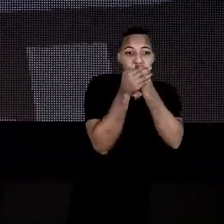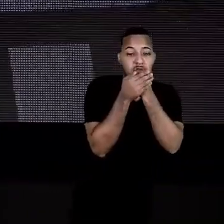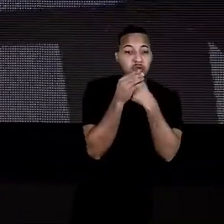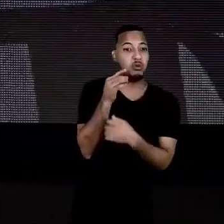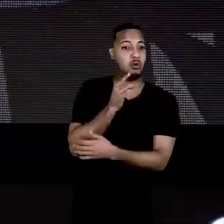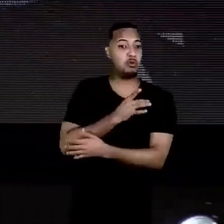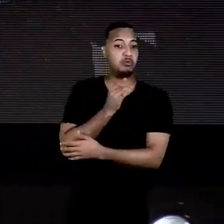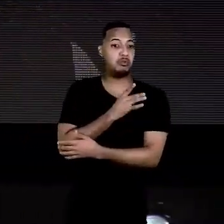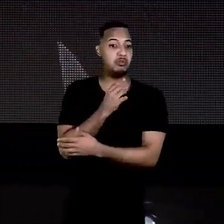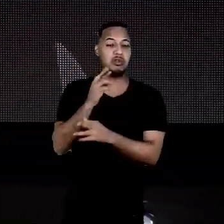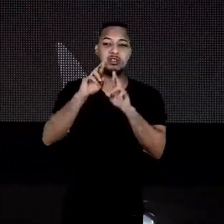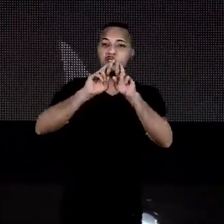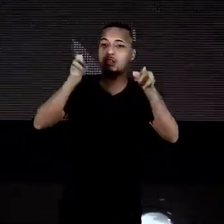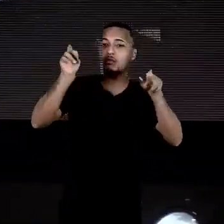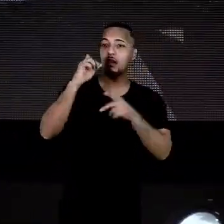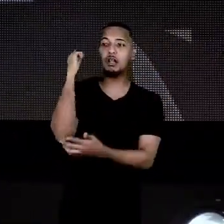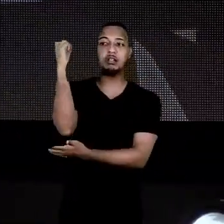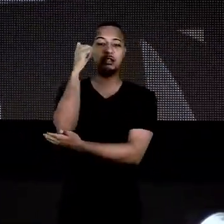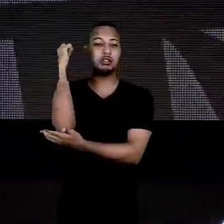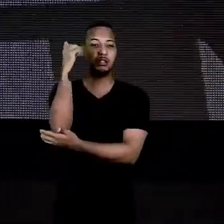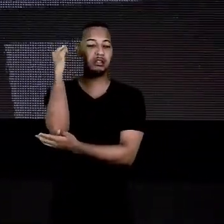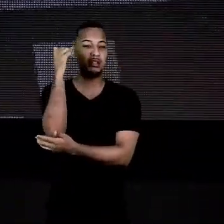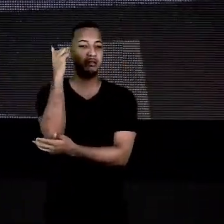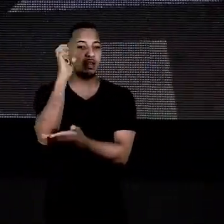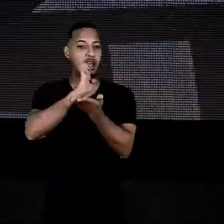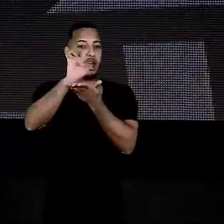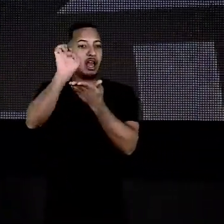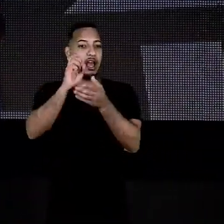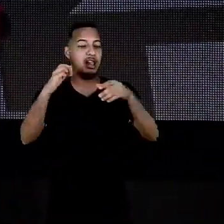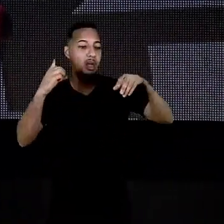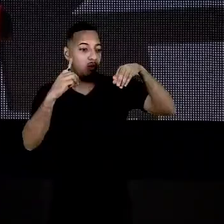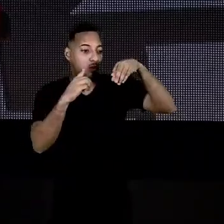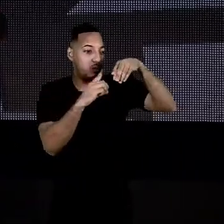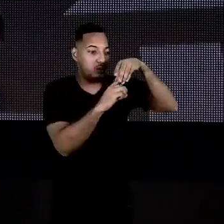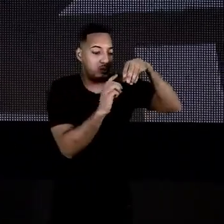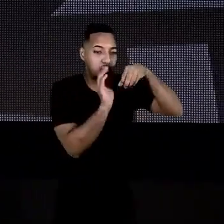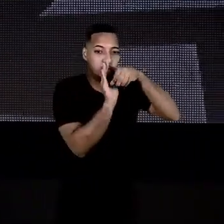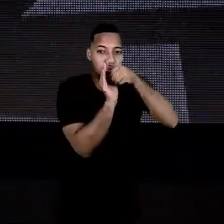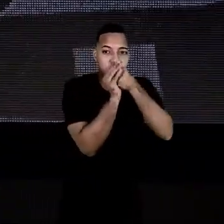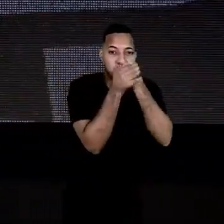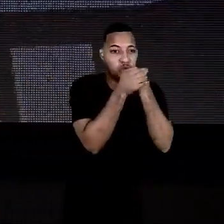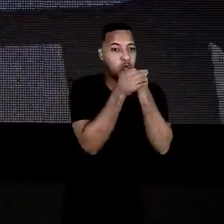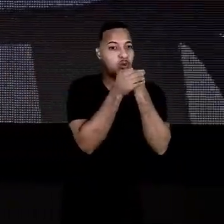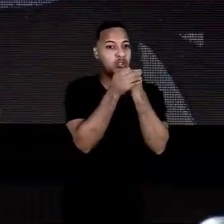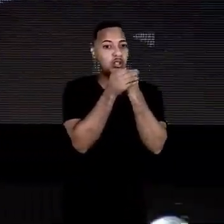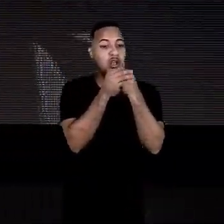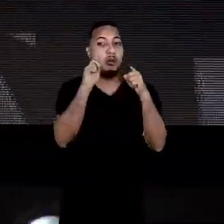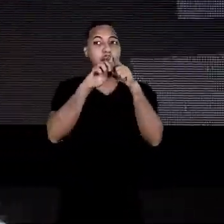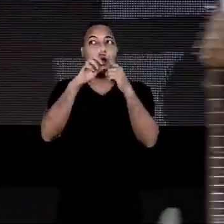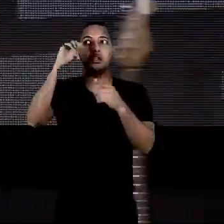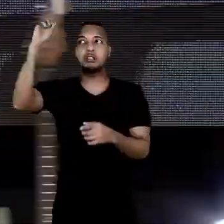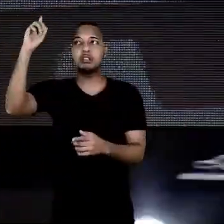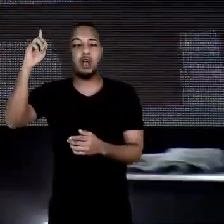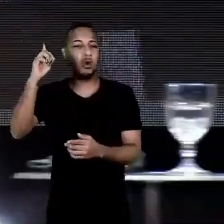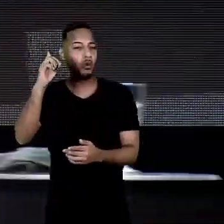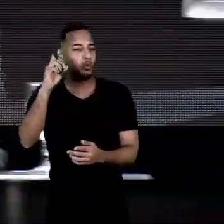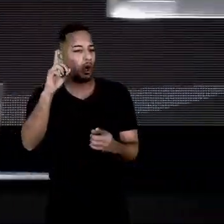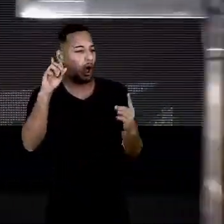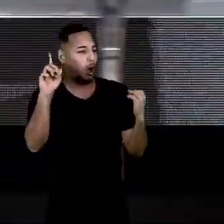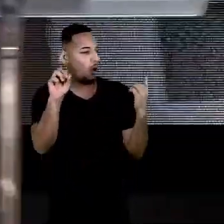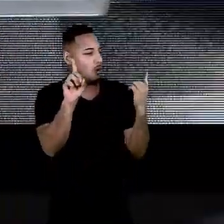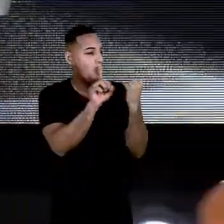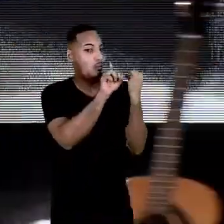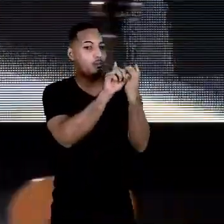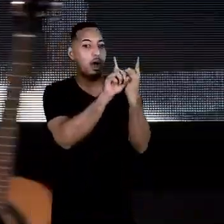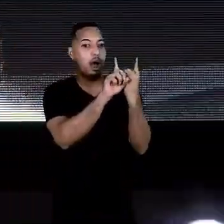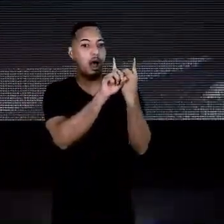Diferentemente de Davi, Elias se escondeu. Foi o Senhor que foi até ele, o anjo do Senhor, levar comida, porque nem isso ele comia. Ou seja, ele estava num processo depressivo,